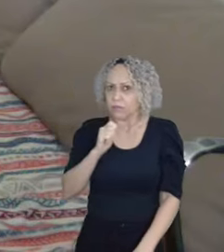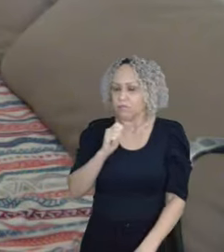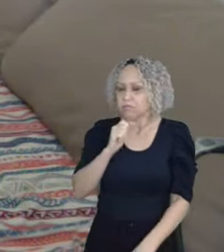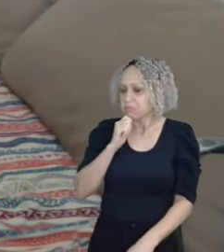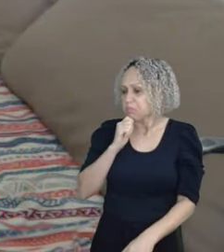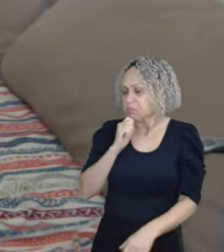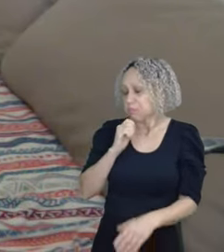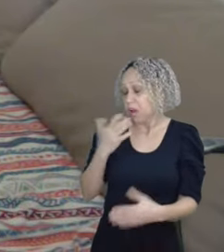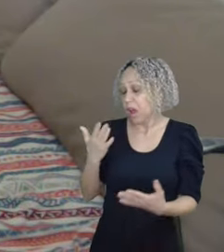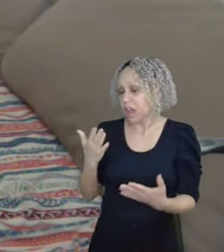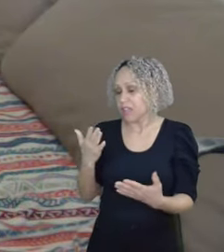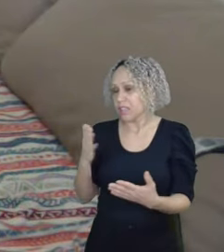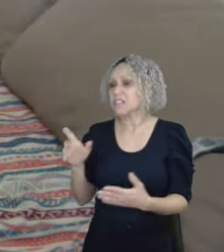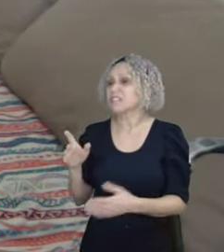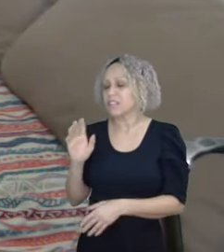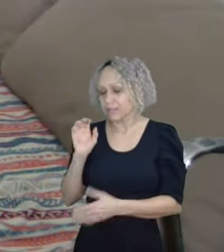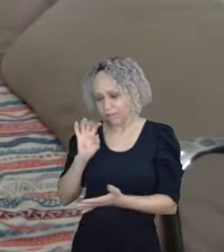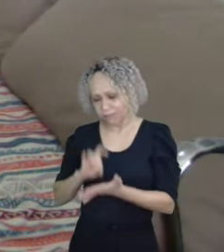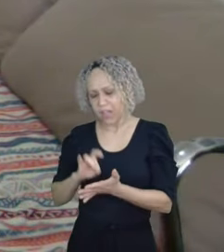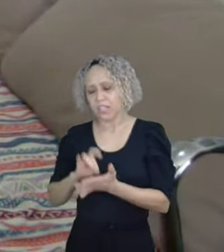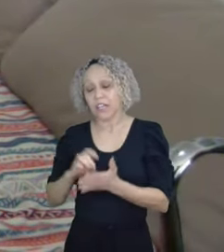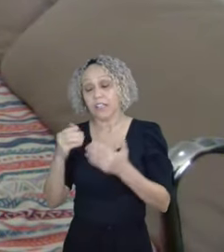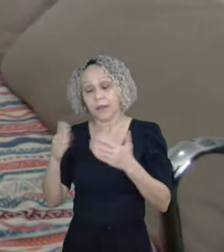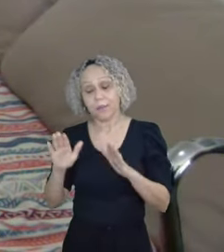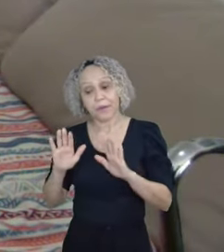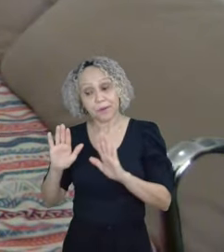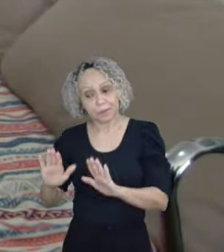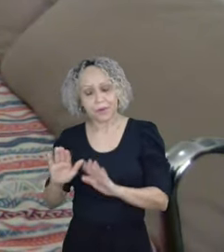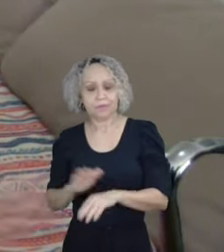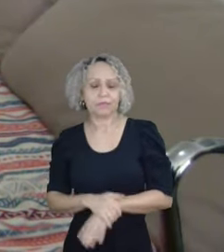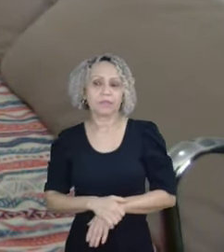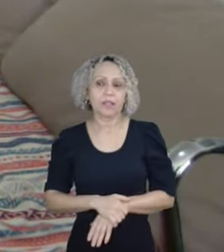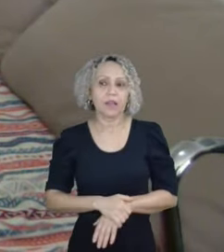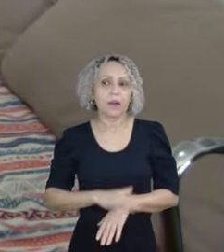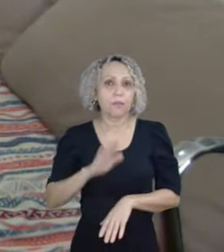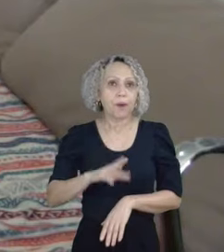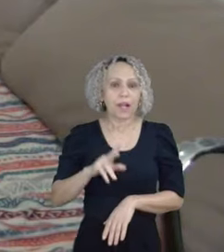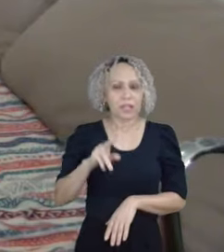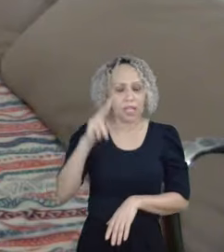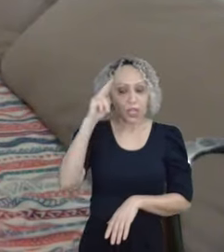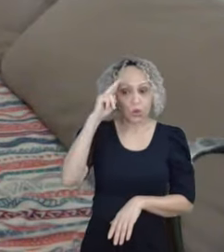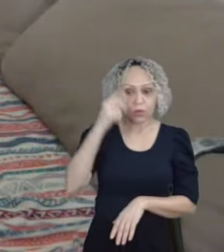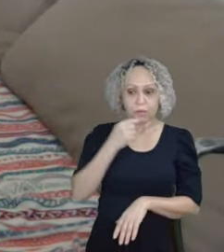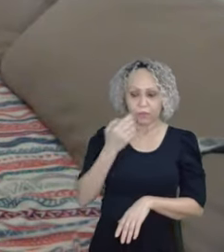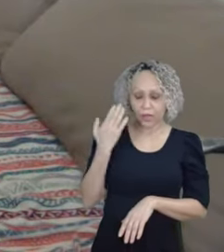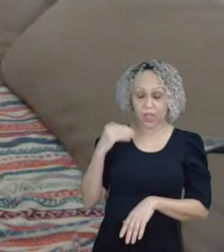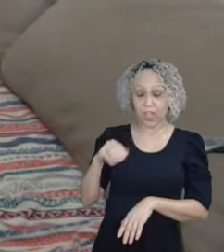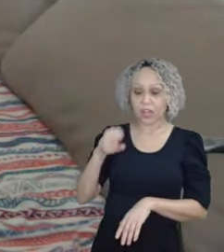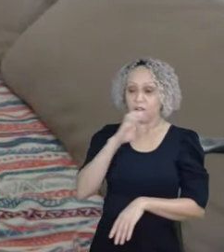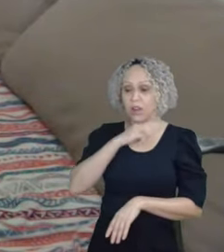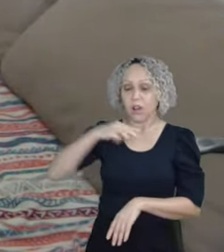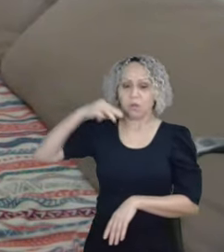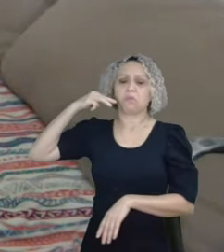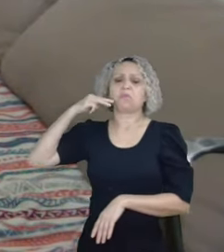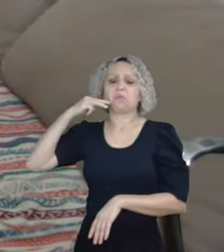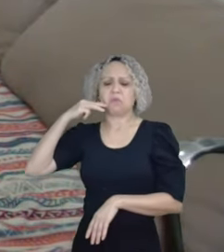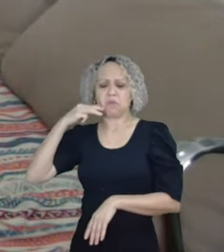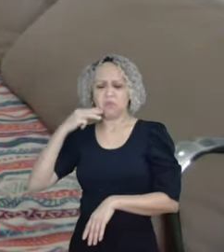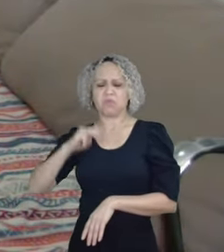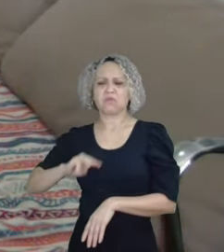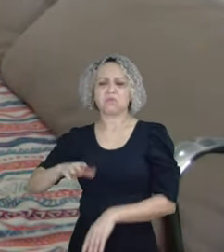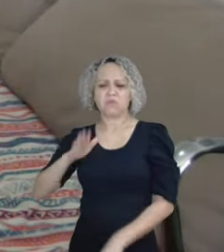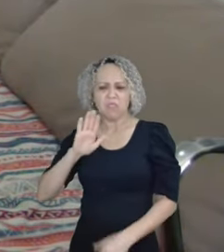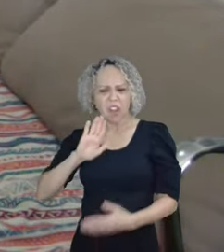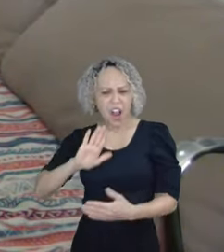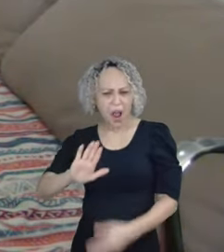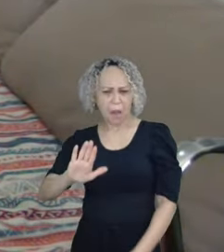relação a esse tipo de dado. Mas na segunda, ele decidiu dobrar a aposta, subiu o tom, aí incorrendo em